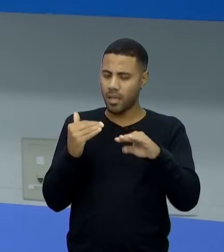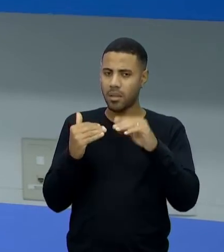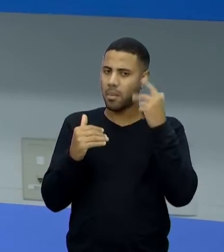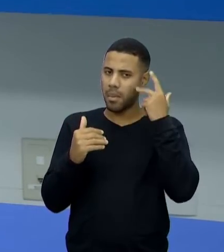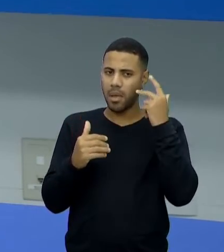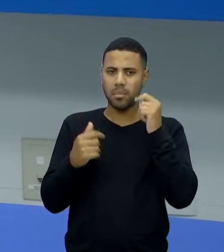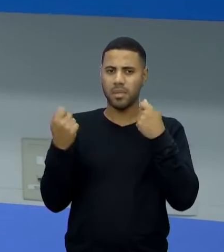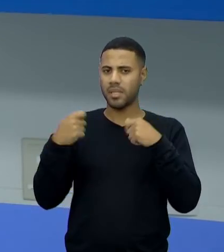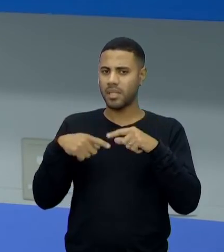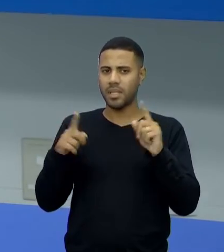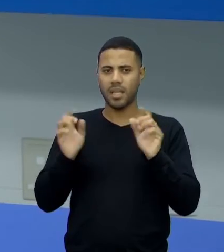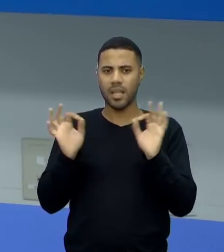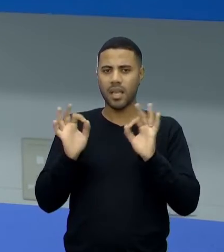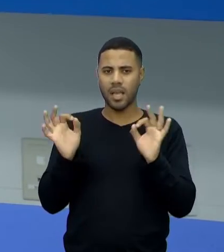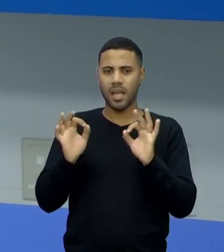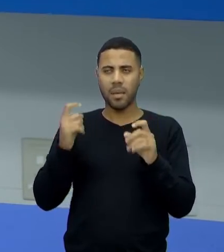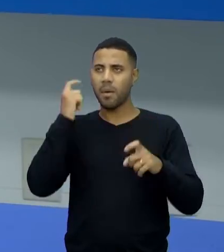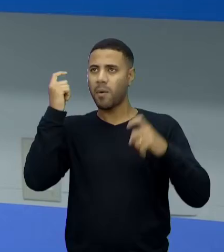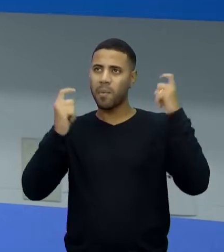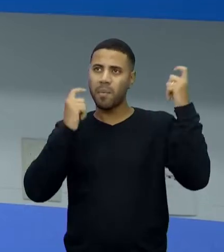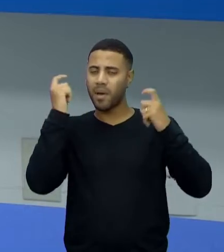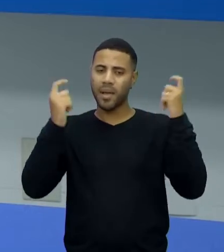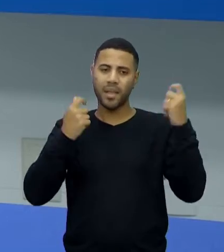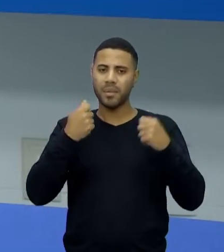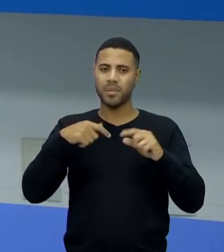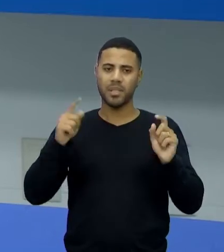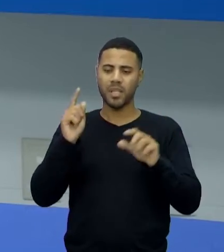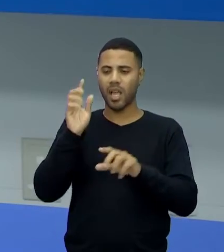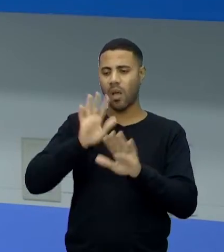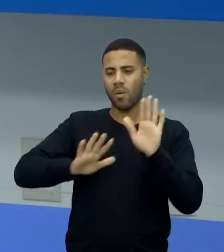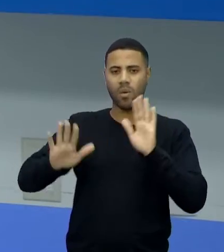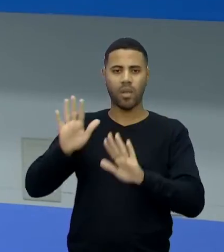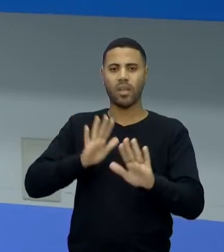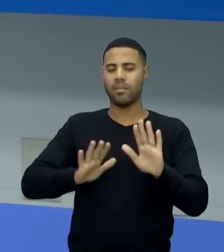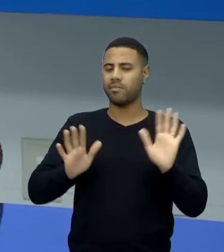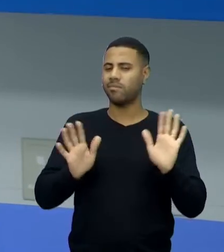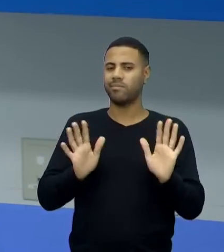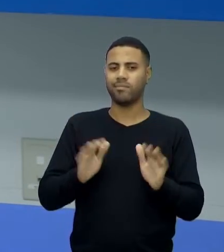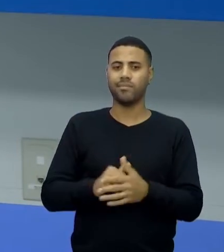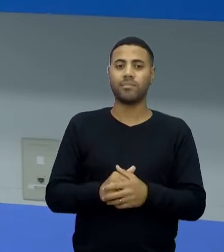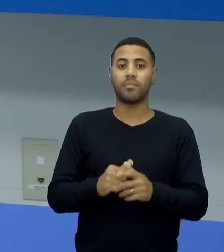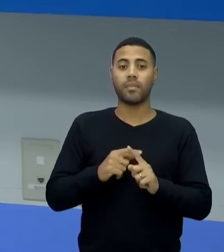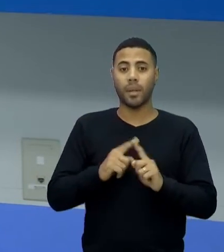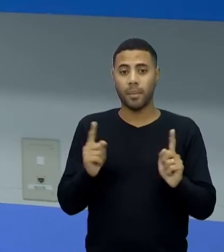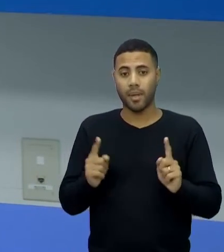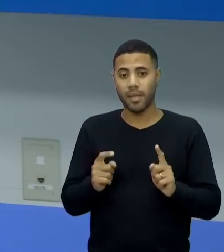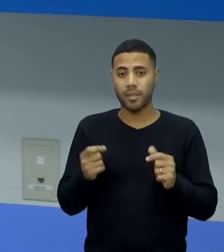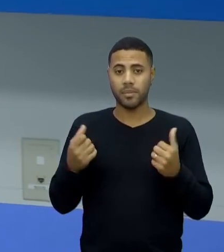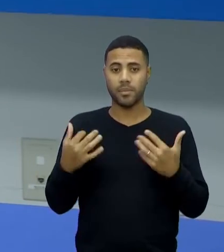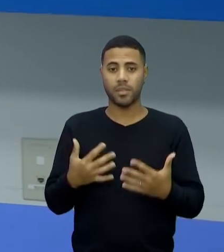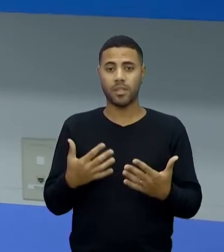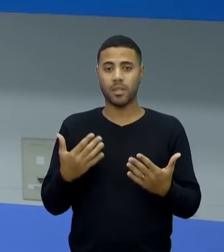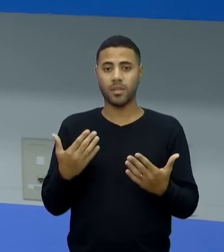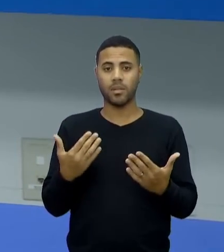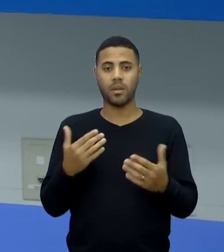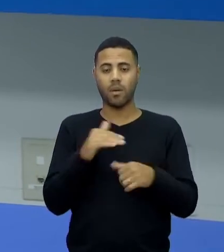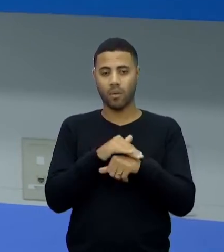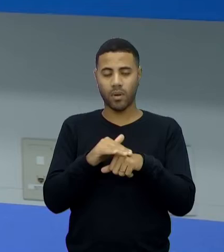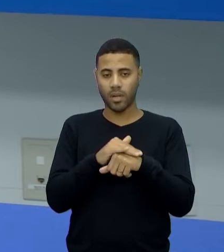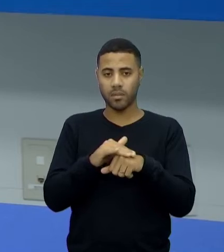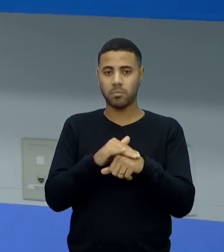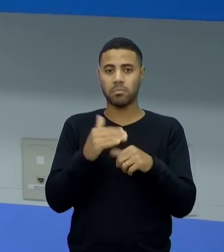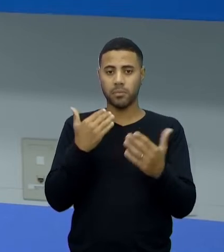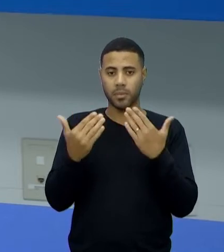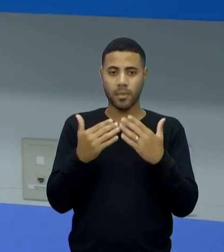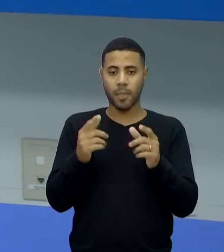de que ele não precisaria da noss preocupação e nem do nosso cuidado né E aí para subsidiar aqui a nossa conversa eu